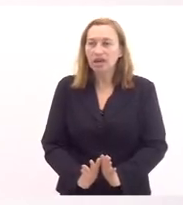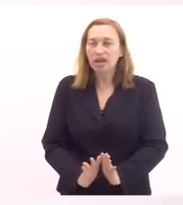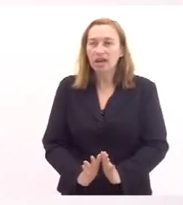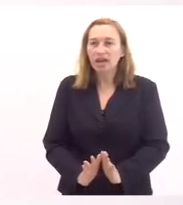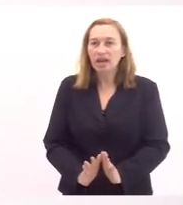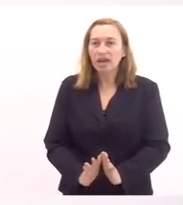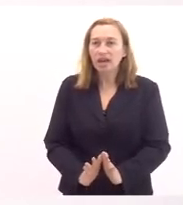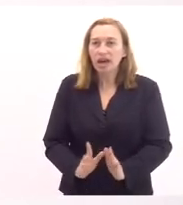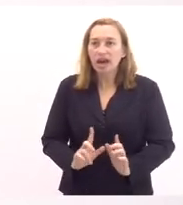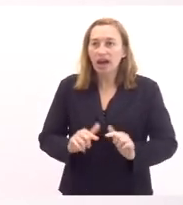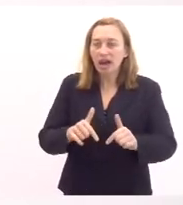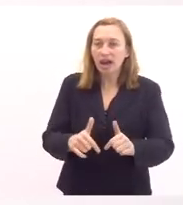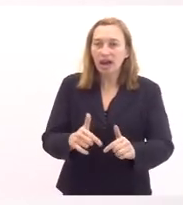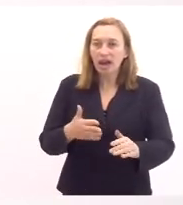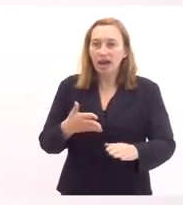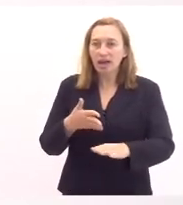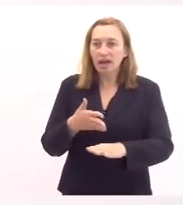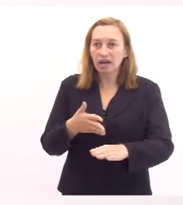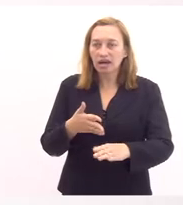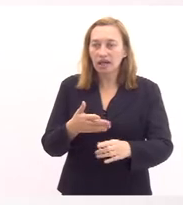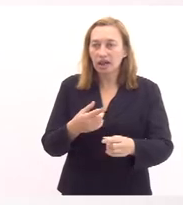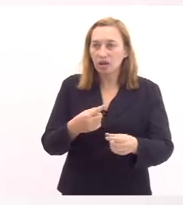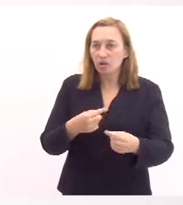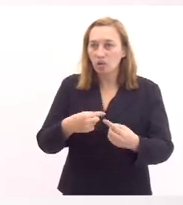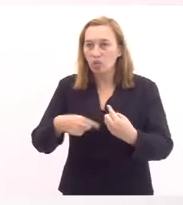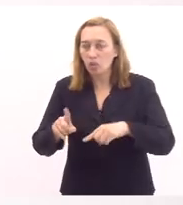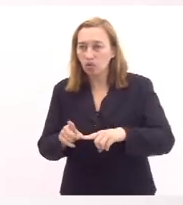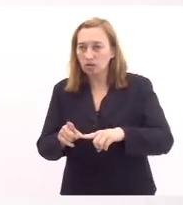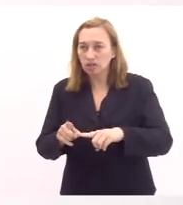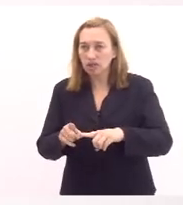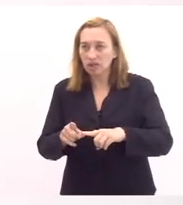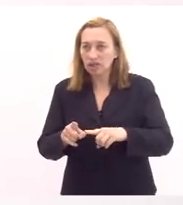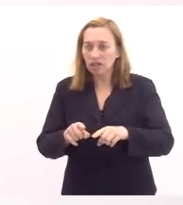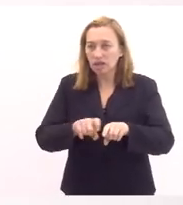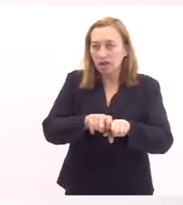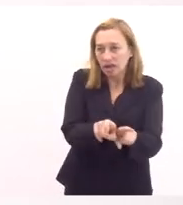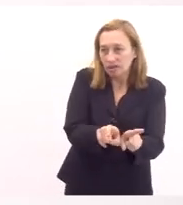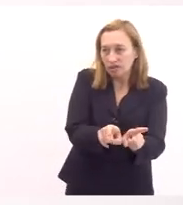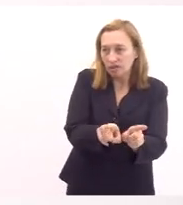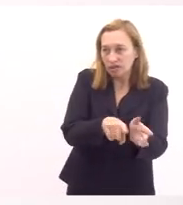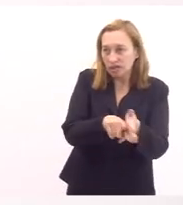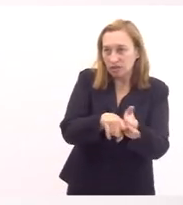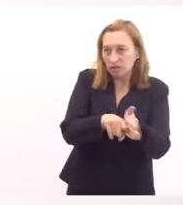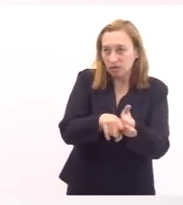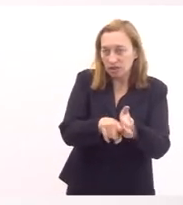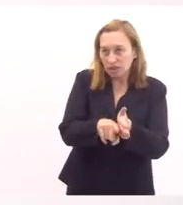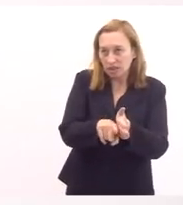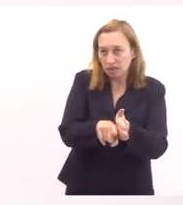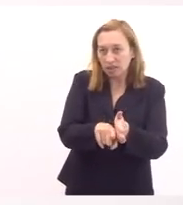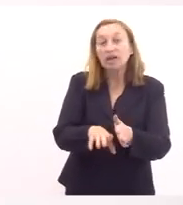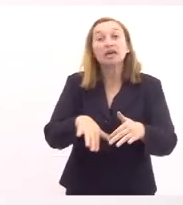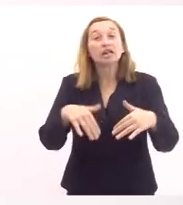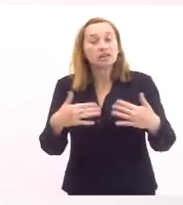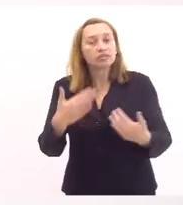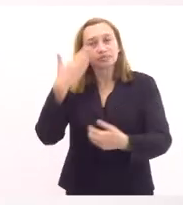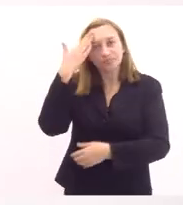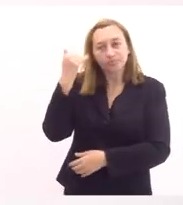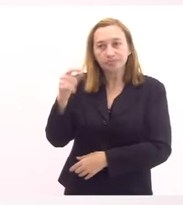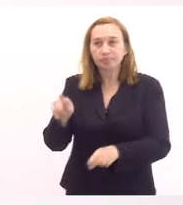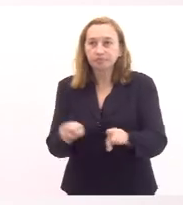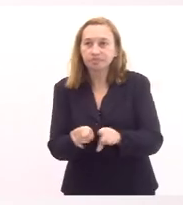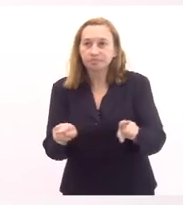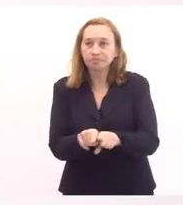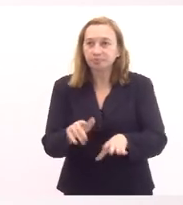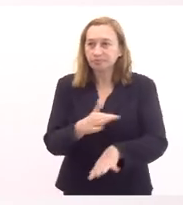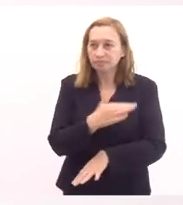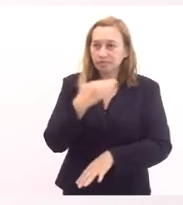diretamente pela violência obstétrica A violência obstétrica é o oposto do parto humanizado e a gente sabe também que